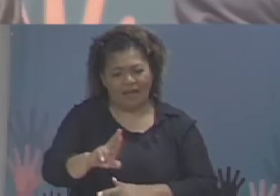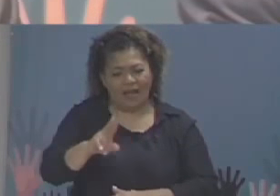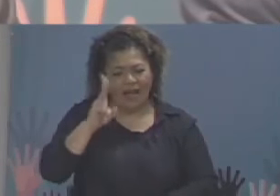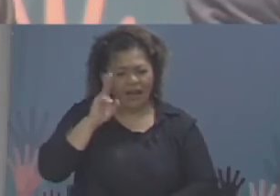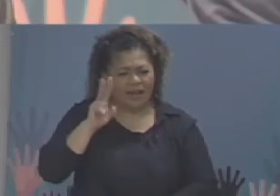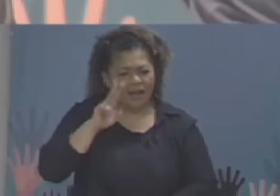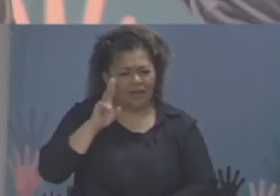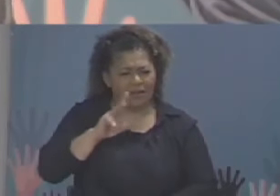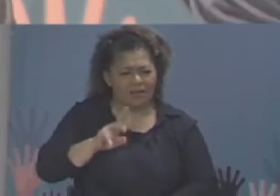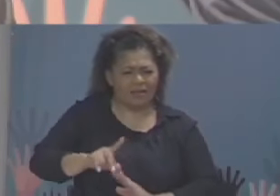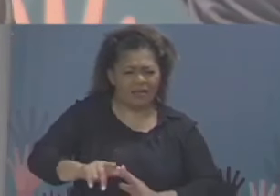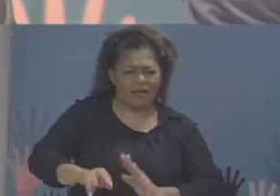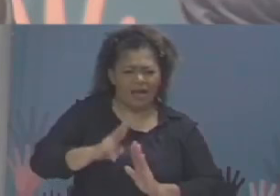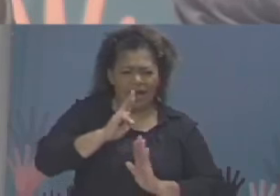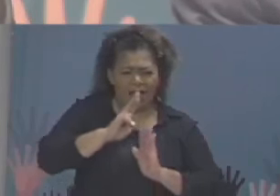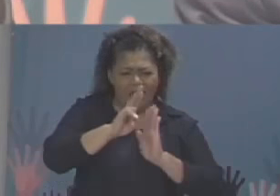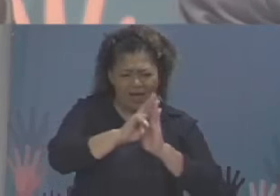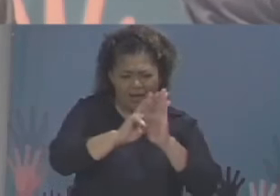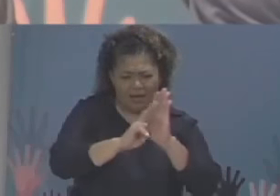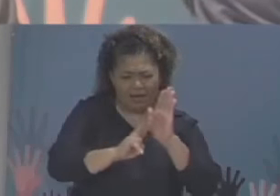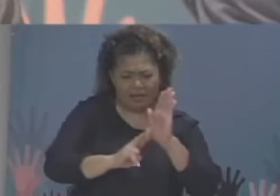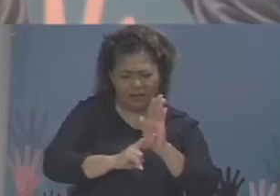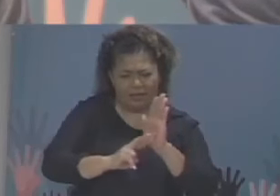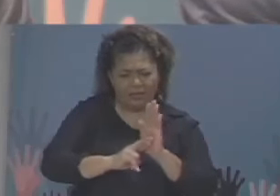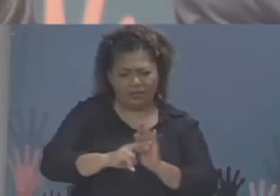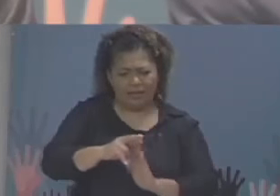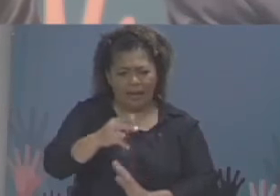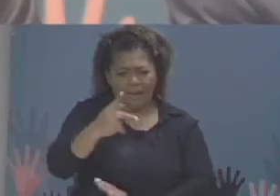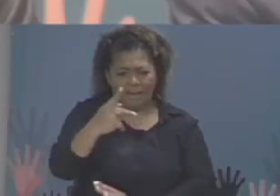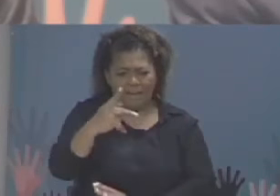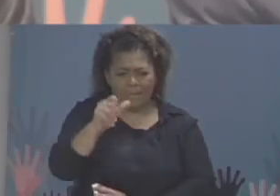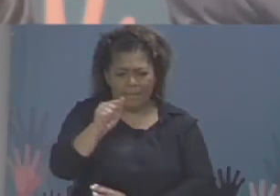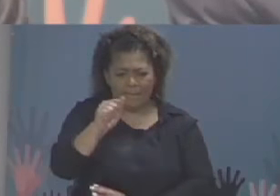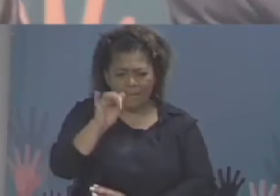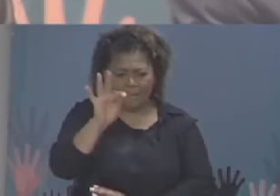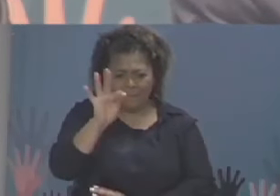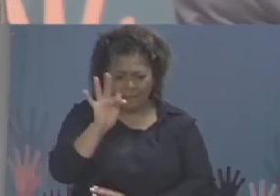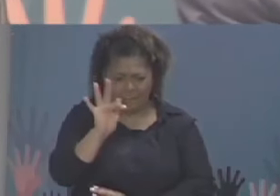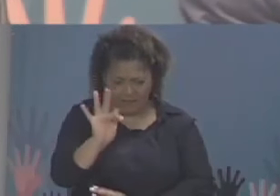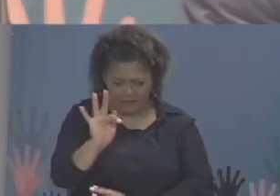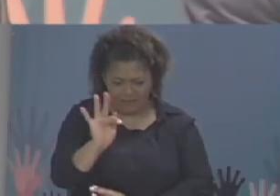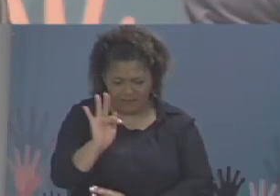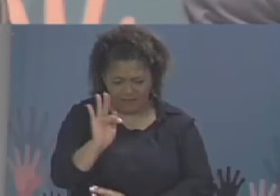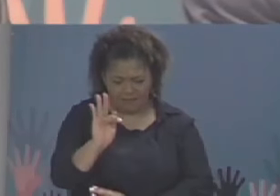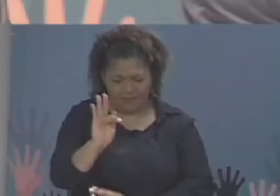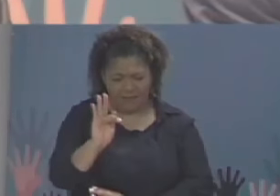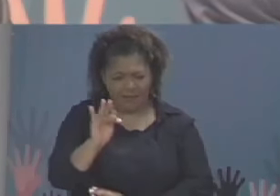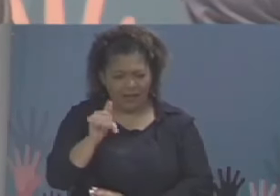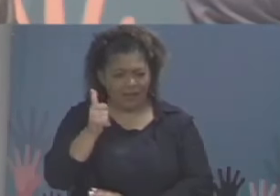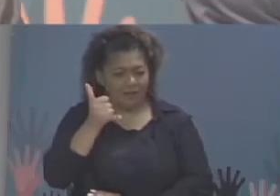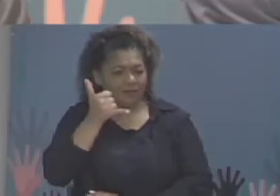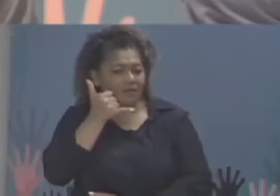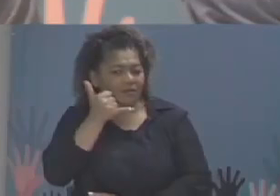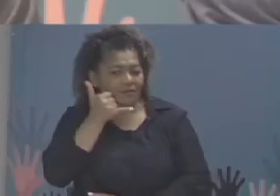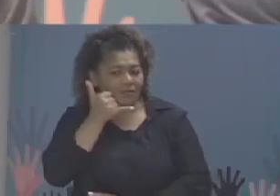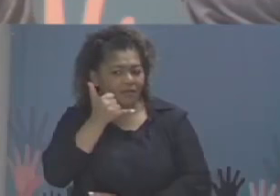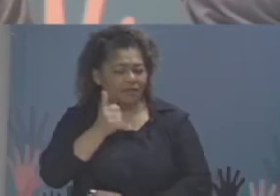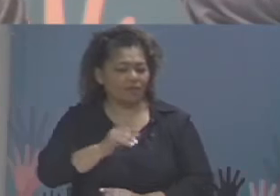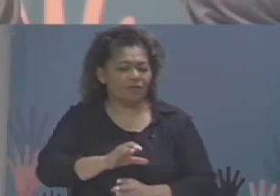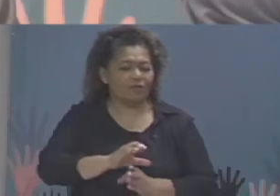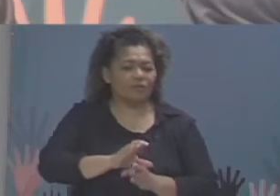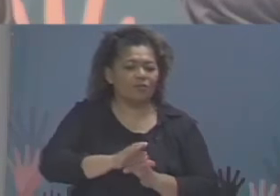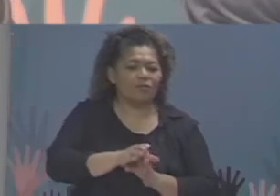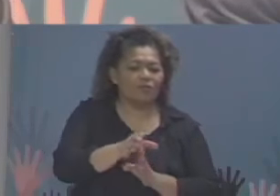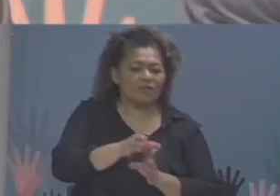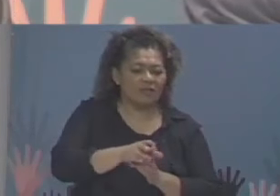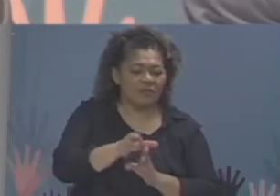em 2007. Eu recebi telefonema do então presidente do Conselho Federal de Psicologia, eu estava na presidência do Conselho